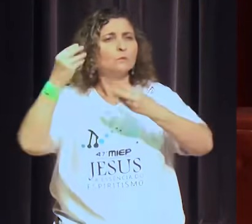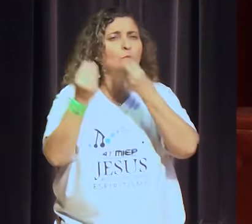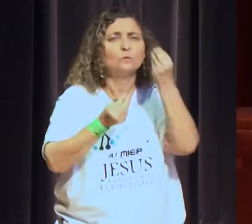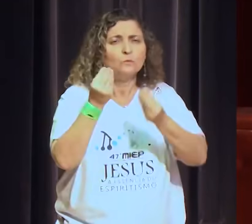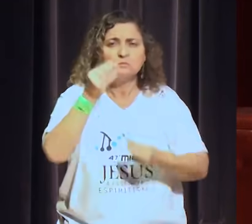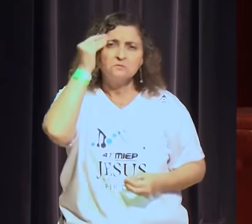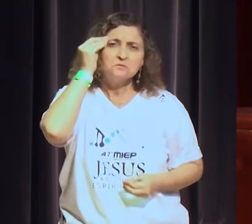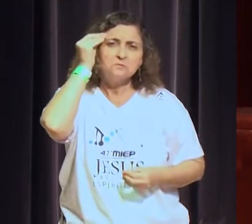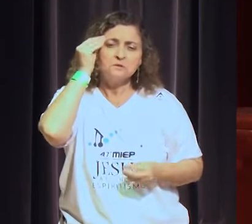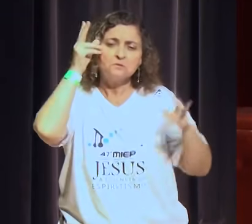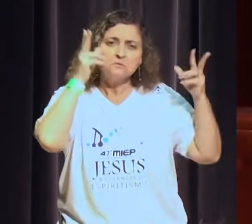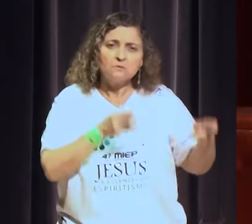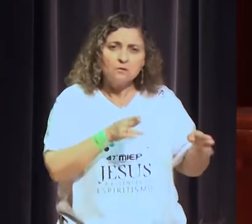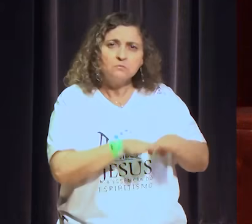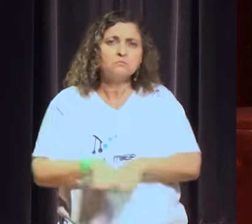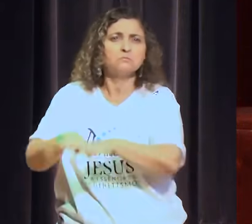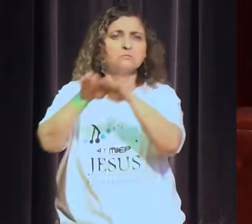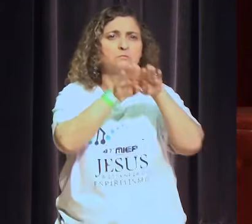única?